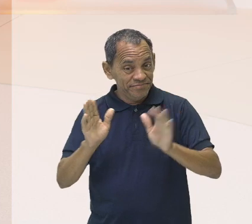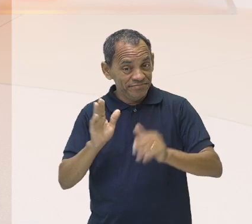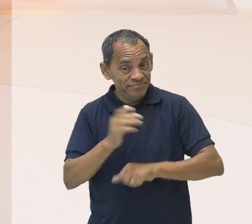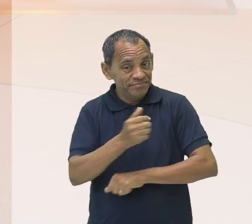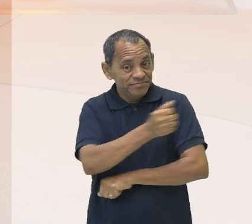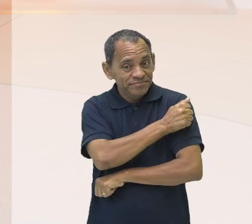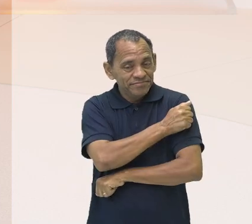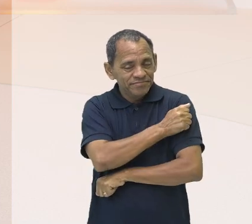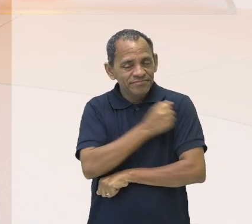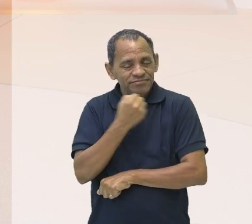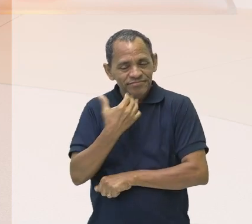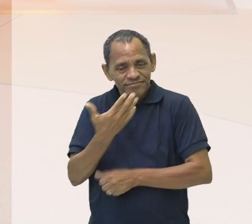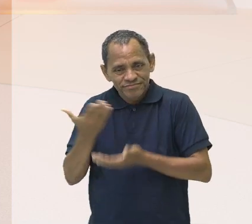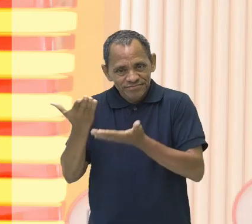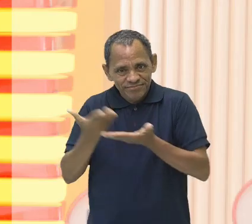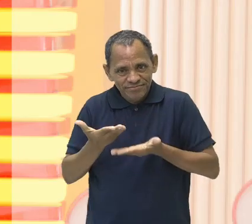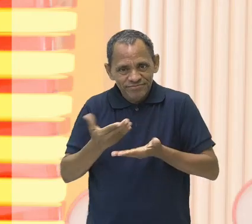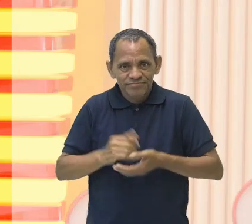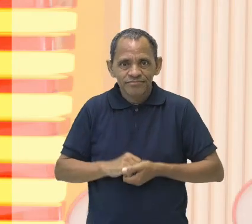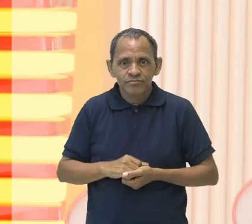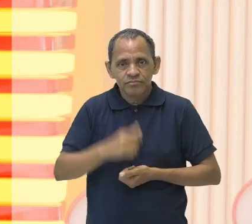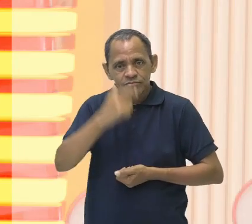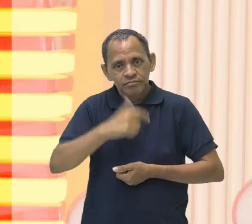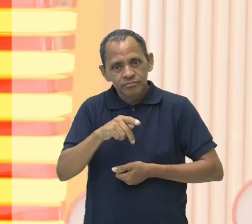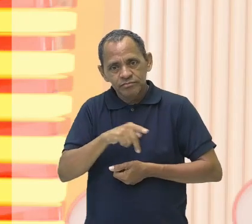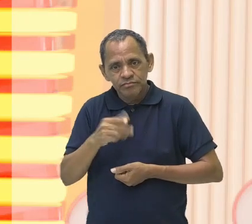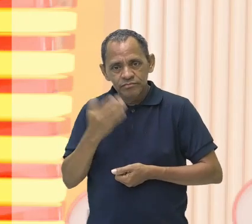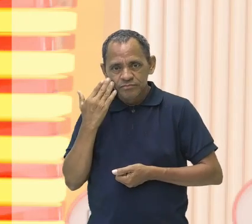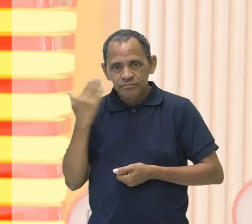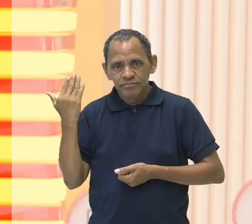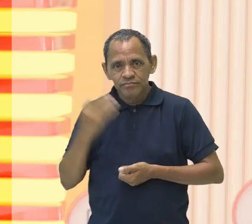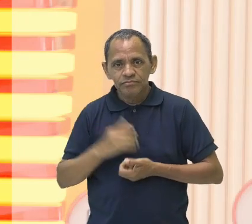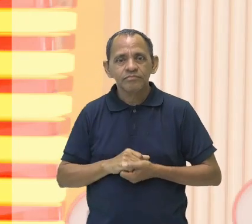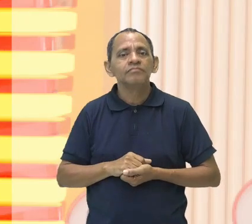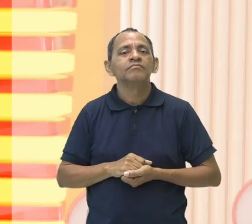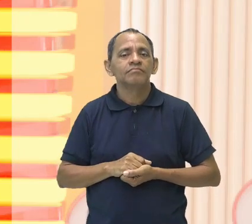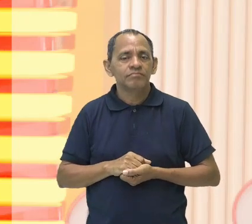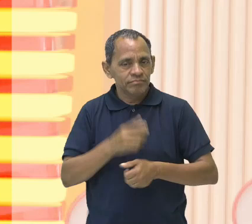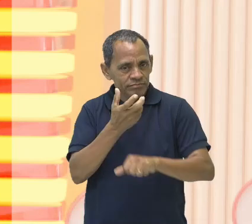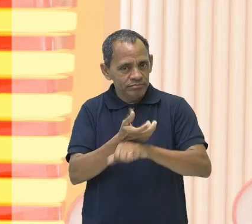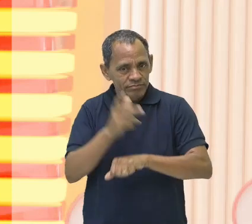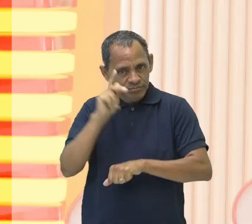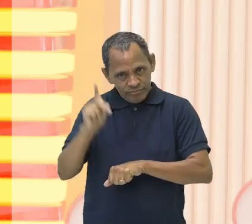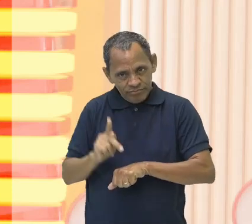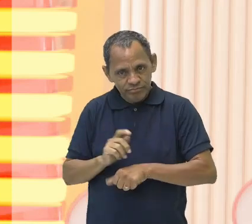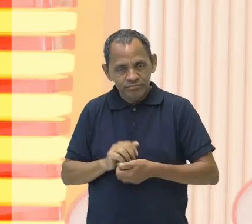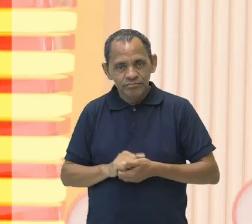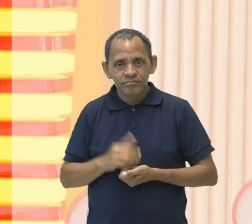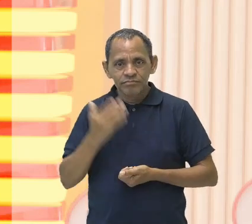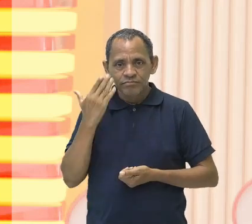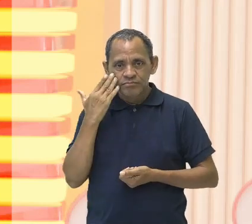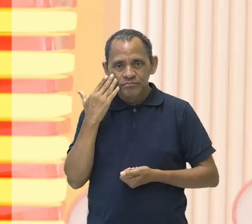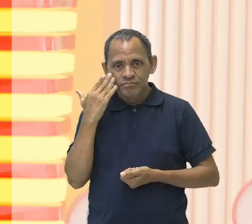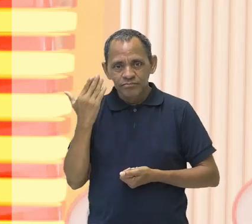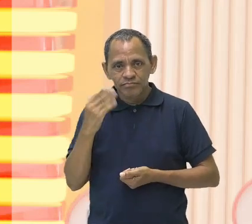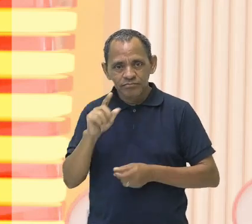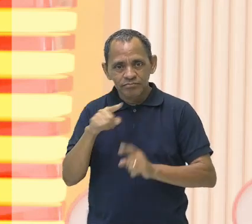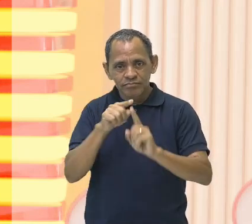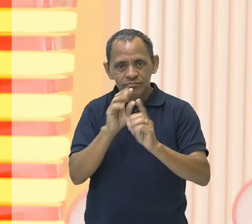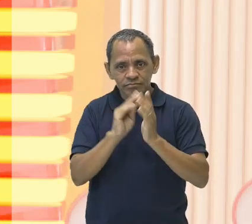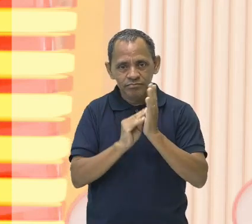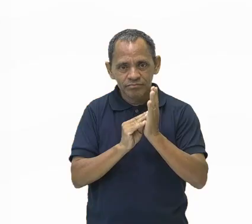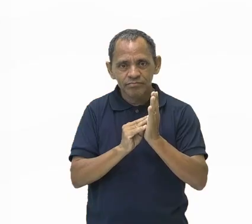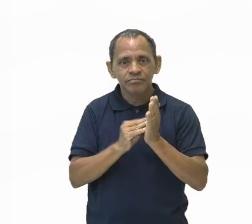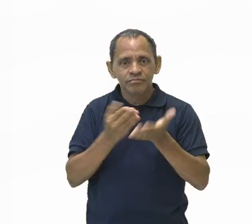queridos, sejam todos bem-vindos. Eu sou a professora Michele Santos, professora de História, e acompanhem comigo o objeto de